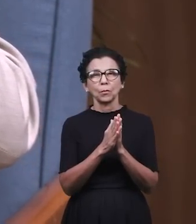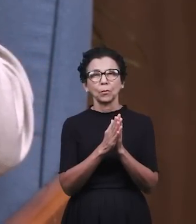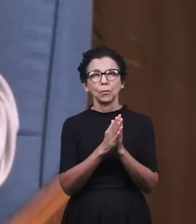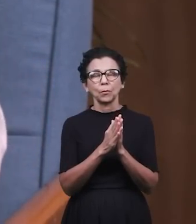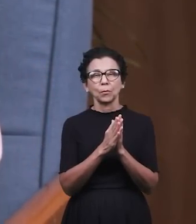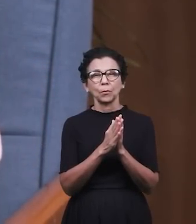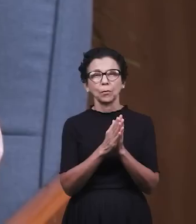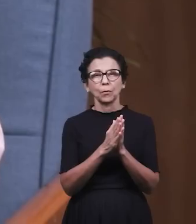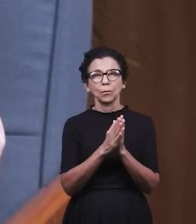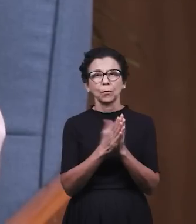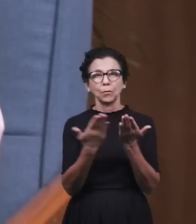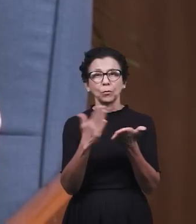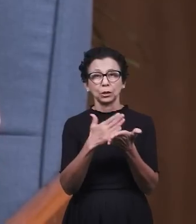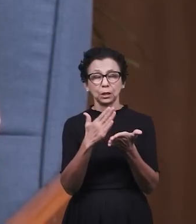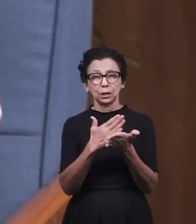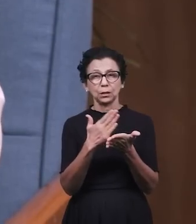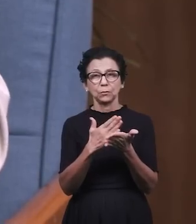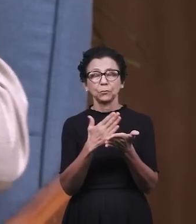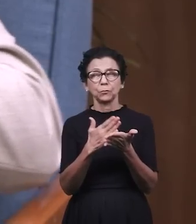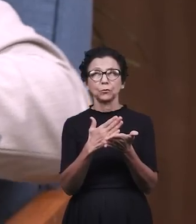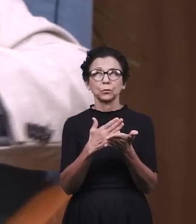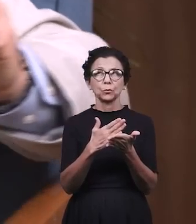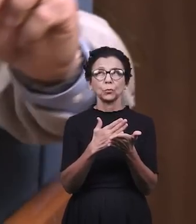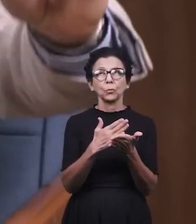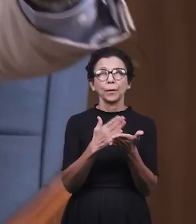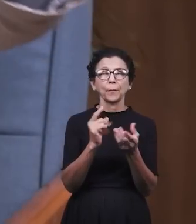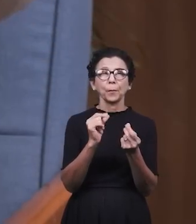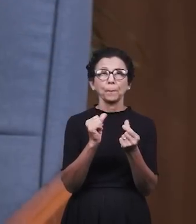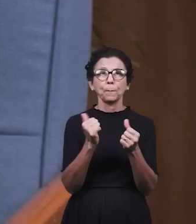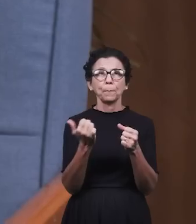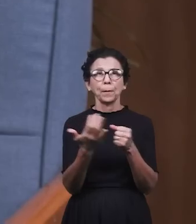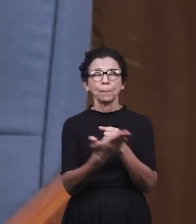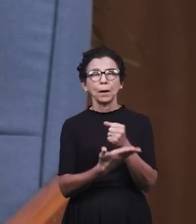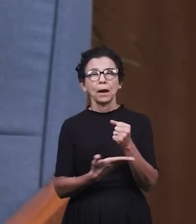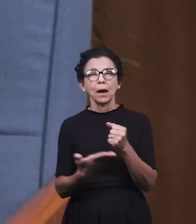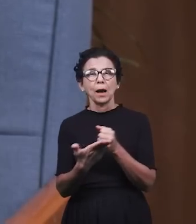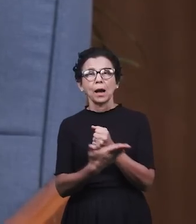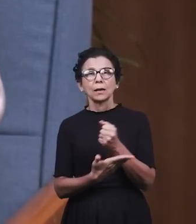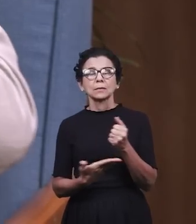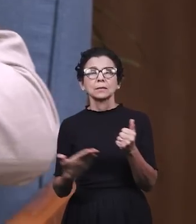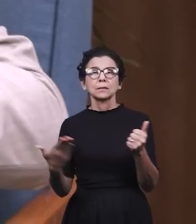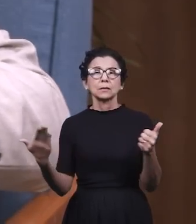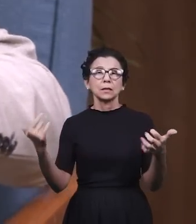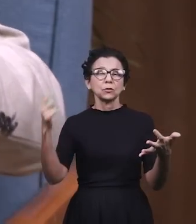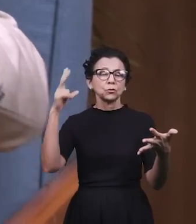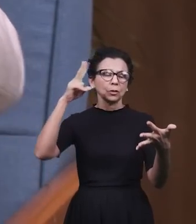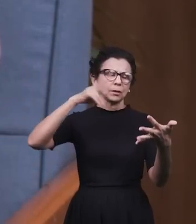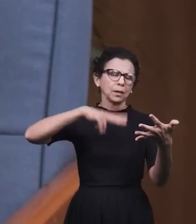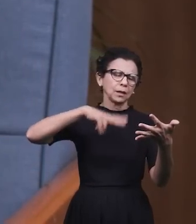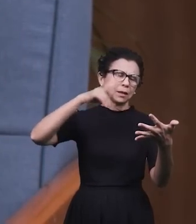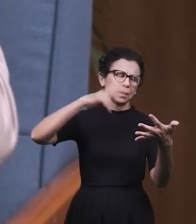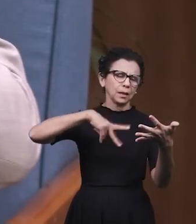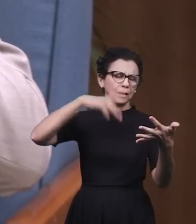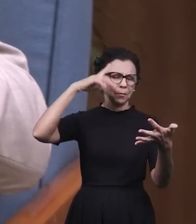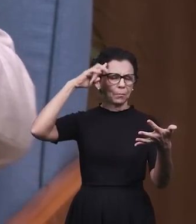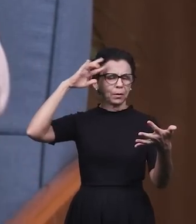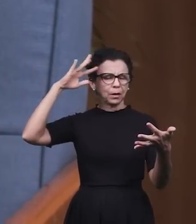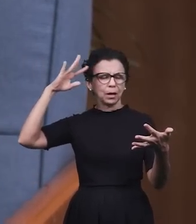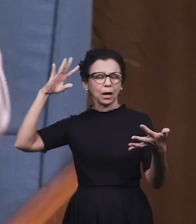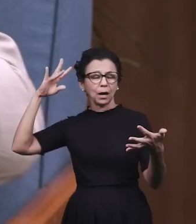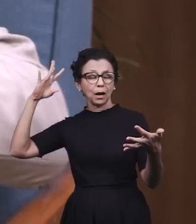uma base a partir da qual a gente viaja, a gente passeia pela palavra de Deus, vendo